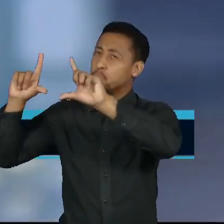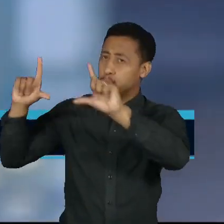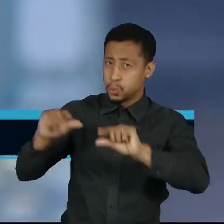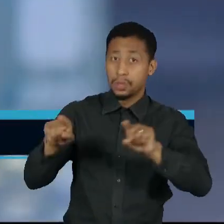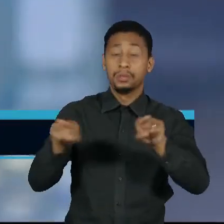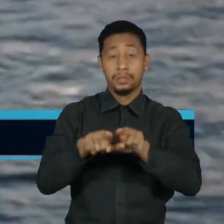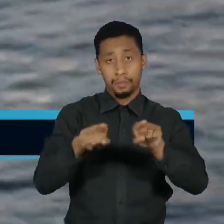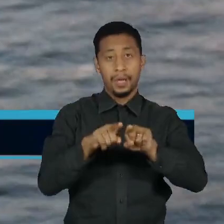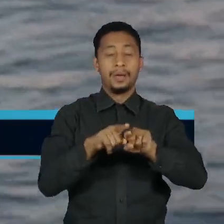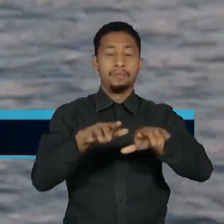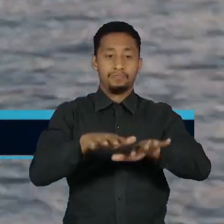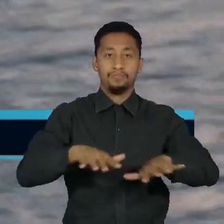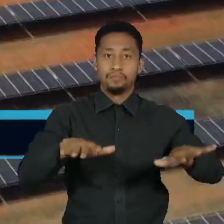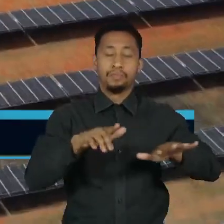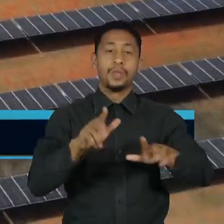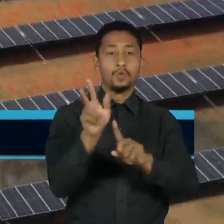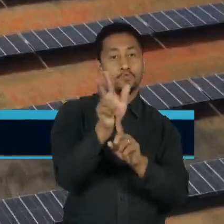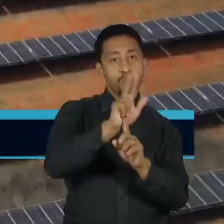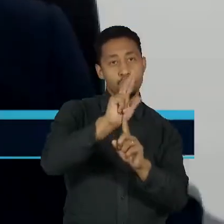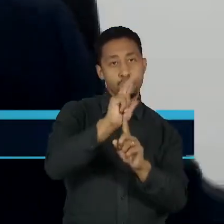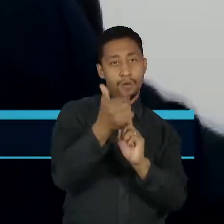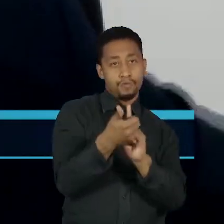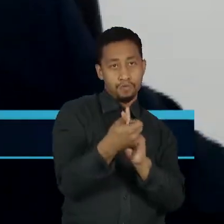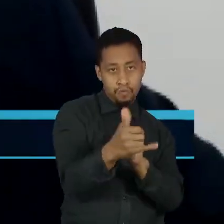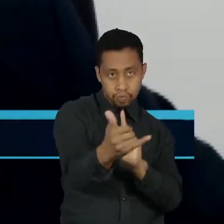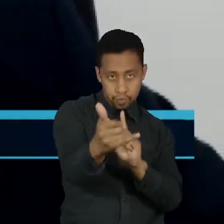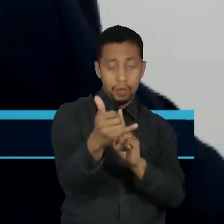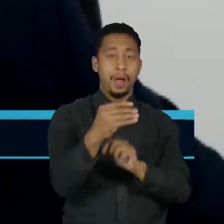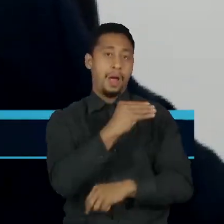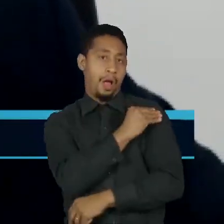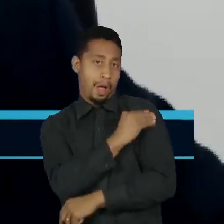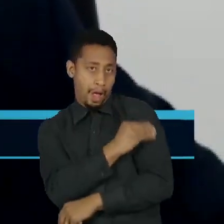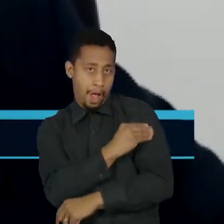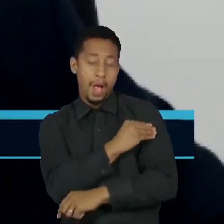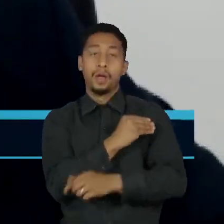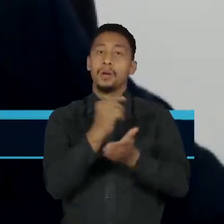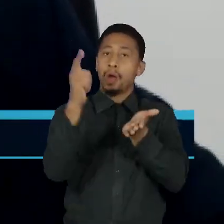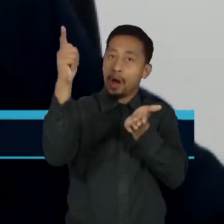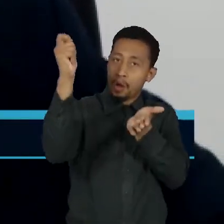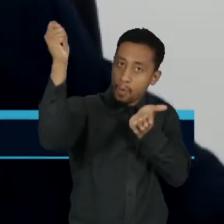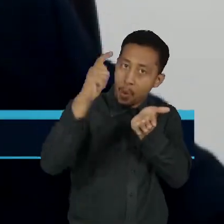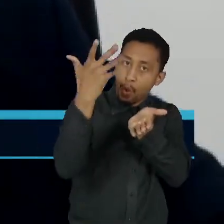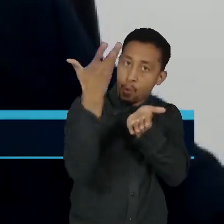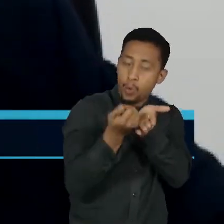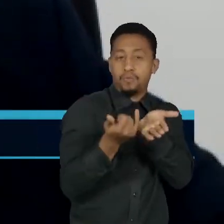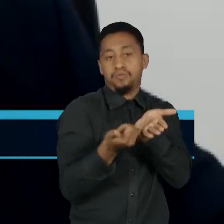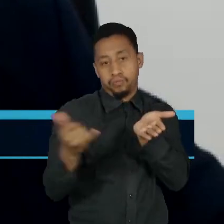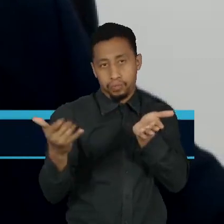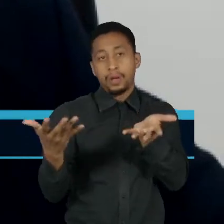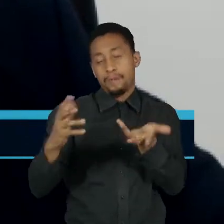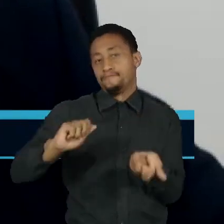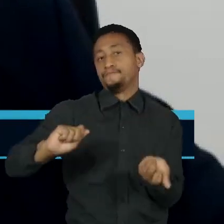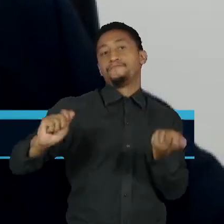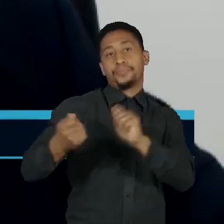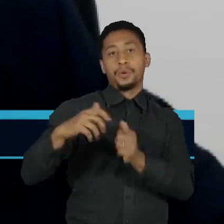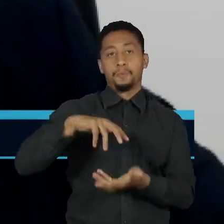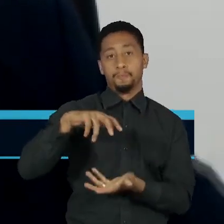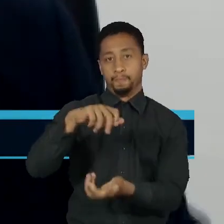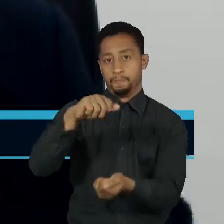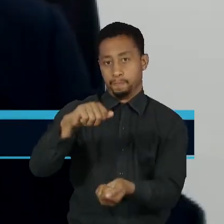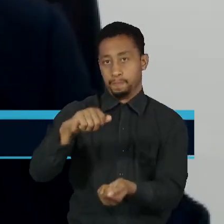como biorrefino e energia eólica e solar. E é importante que em todos os campos haja prudência, isto é, que haja um equilíbrio